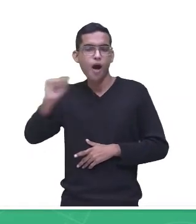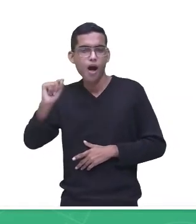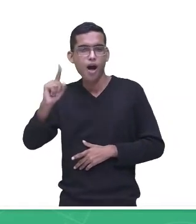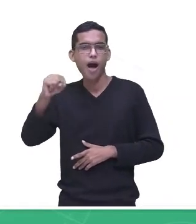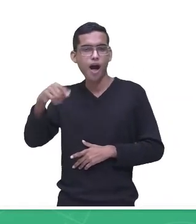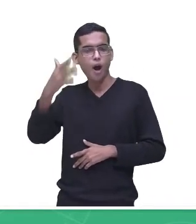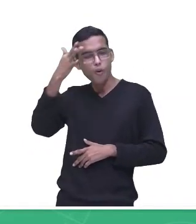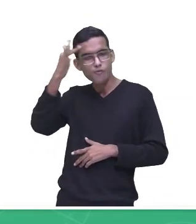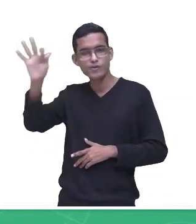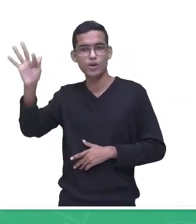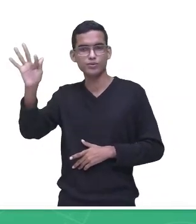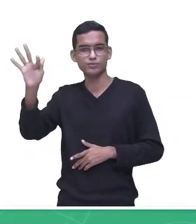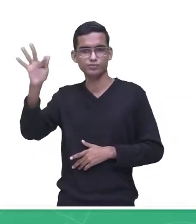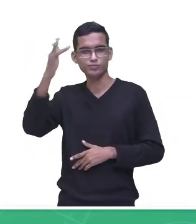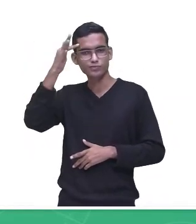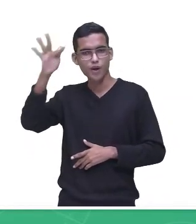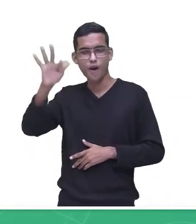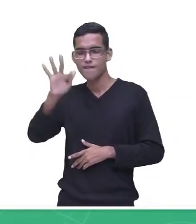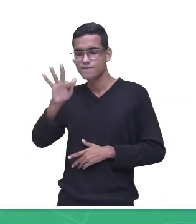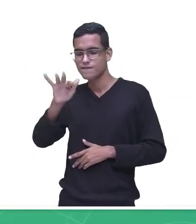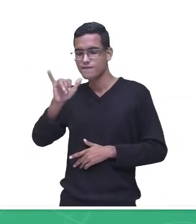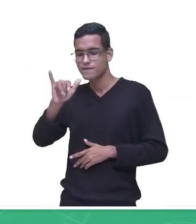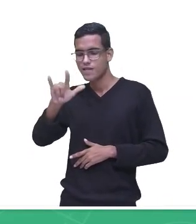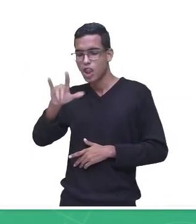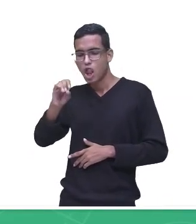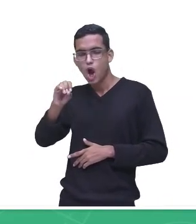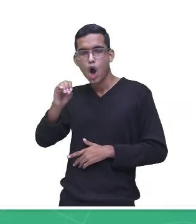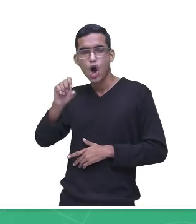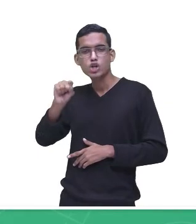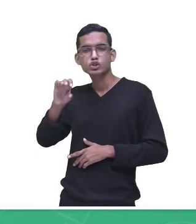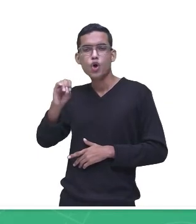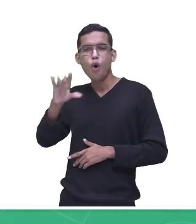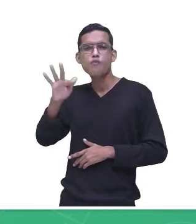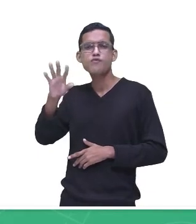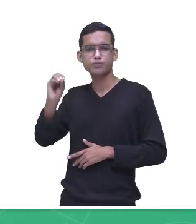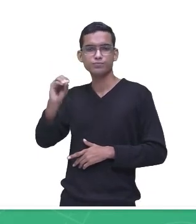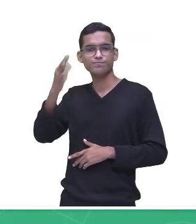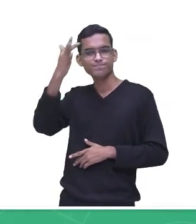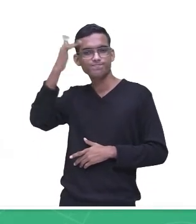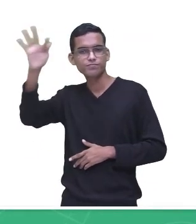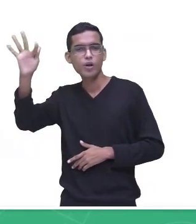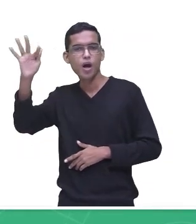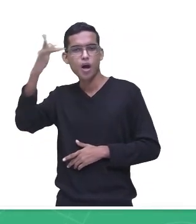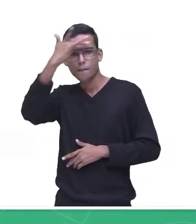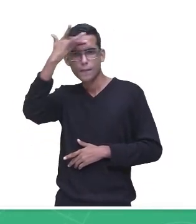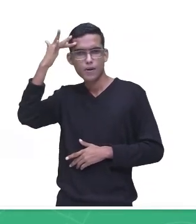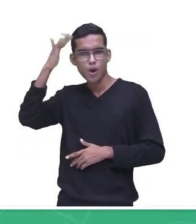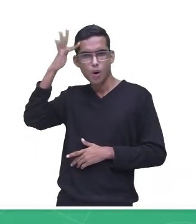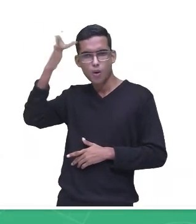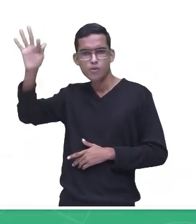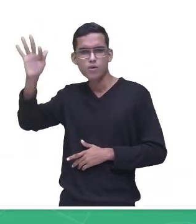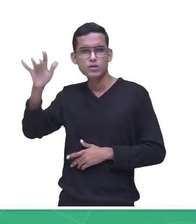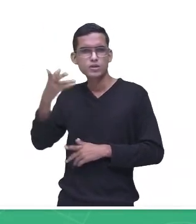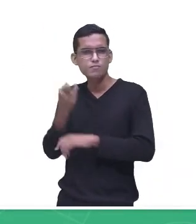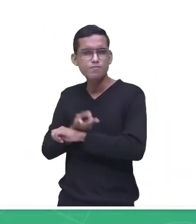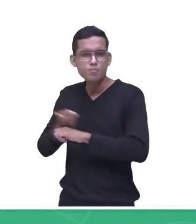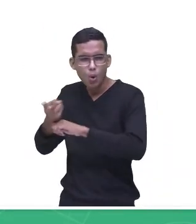de filósofo, né? Vocês vão ver aí no próximo slide. É aquele que busca a